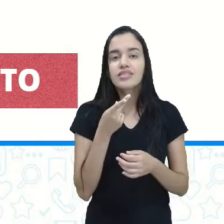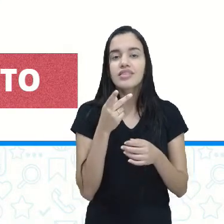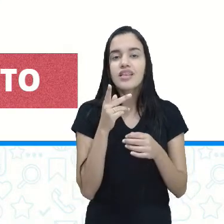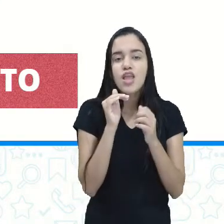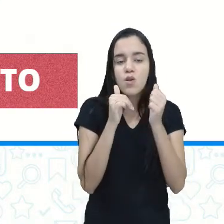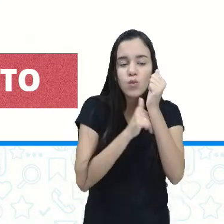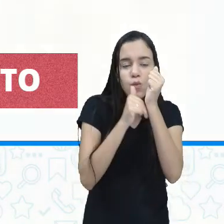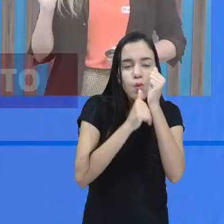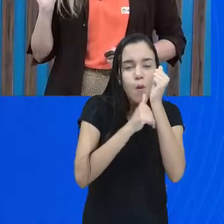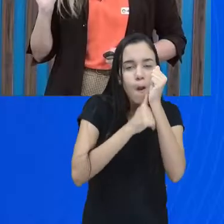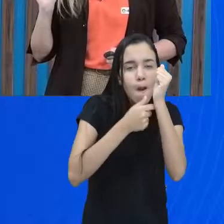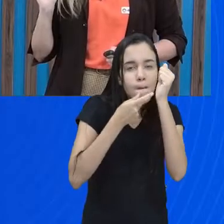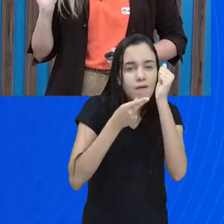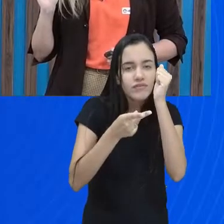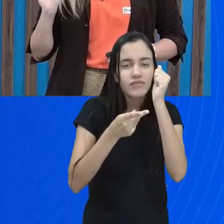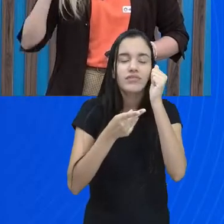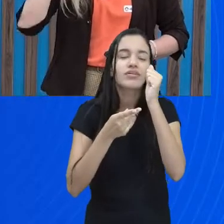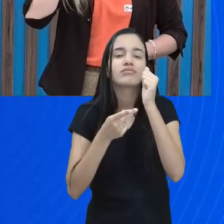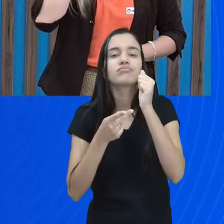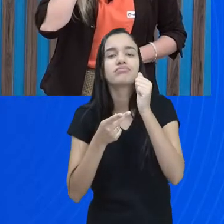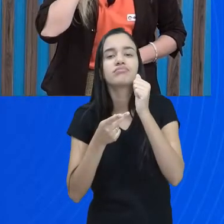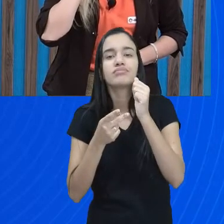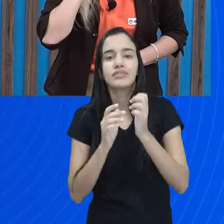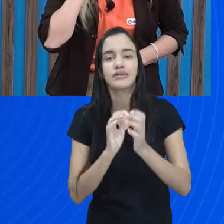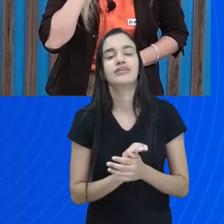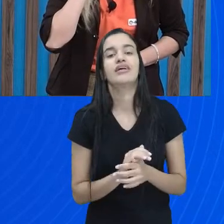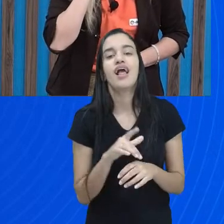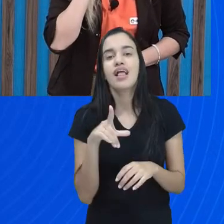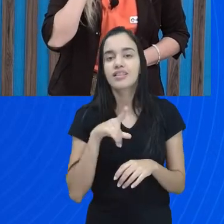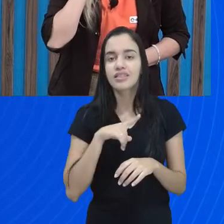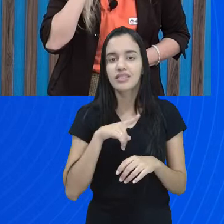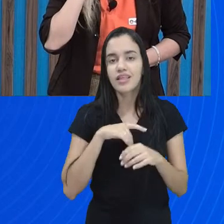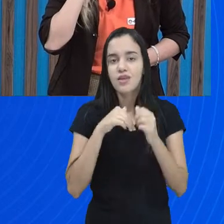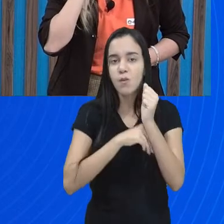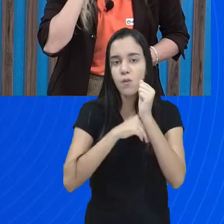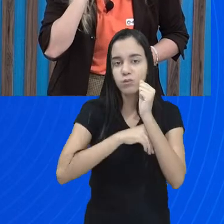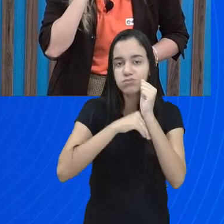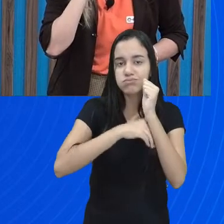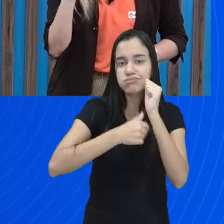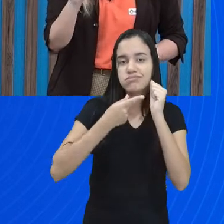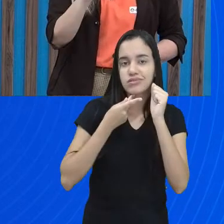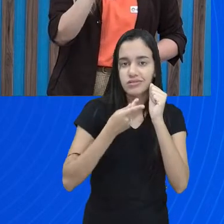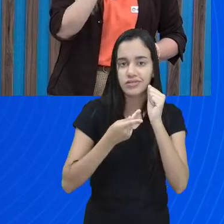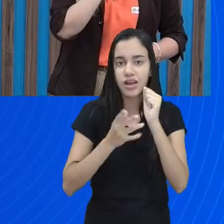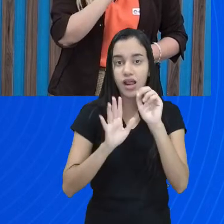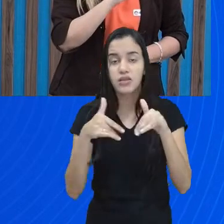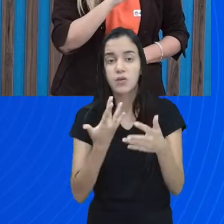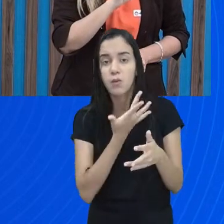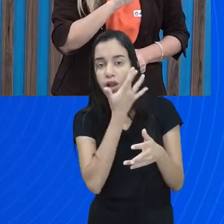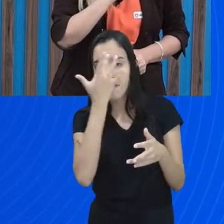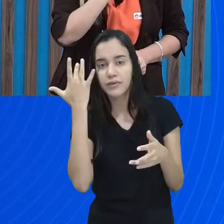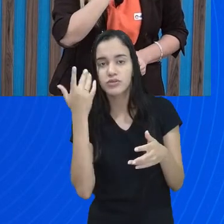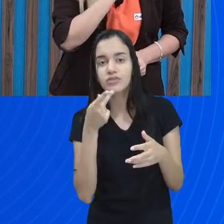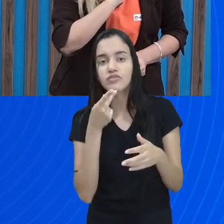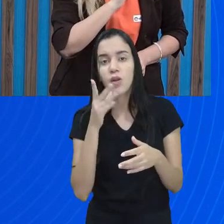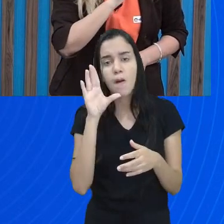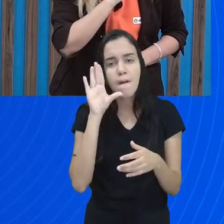contar. Deu para escutar? Tenho um segredo para te contar. É quando alguém está